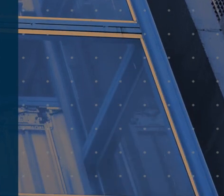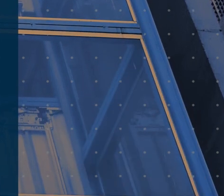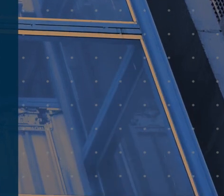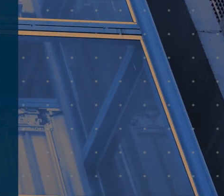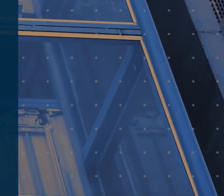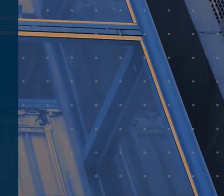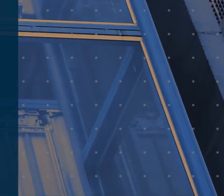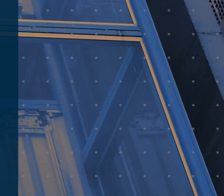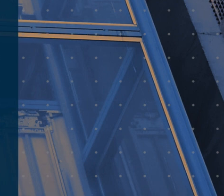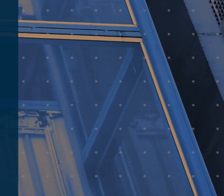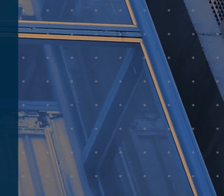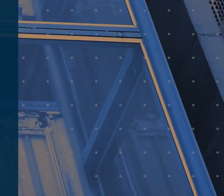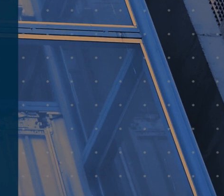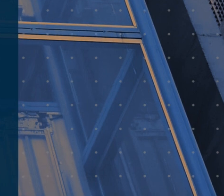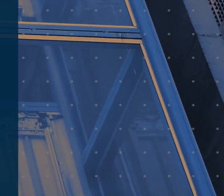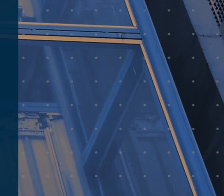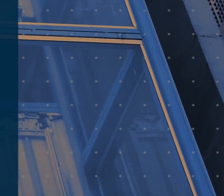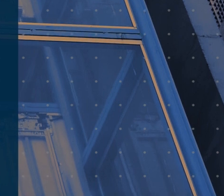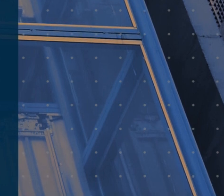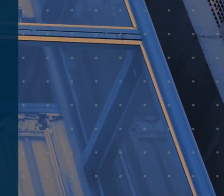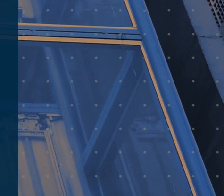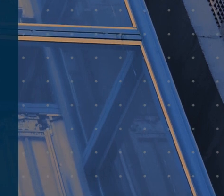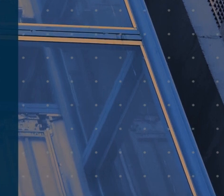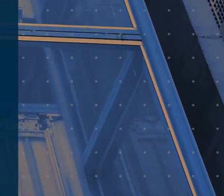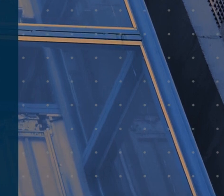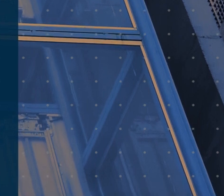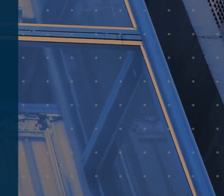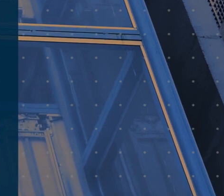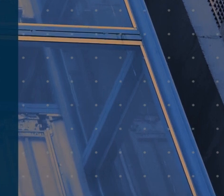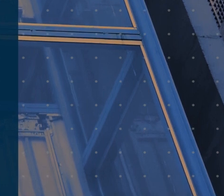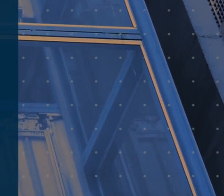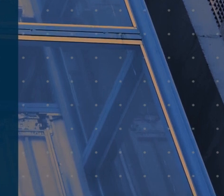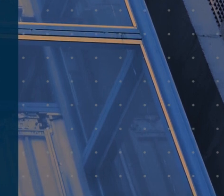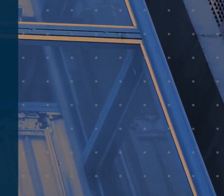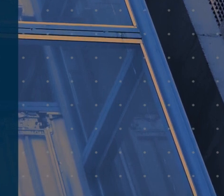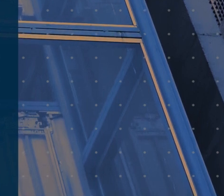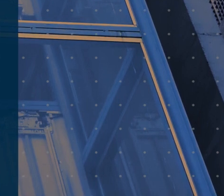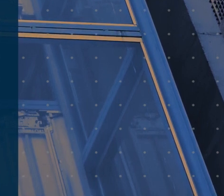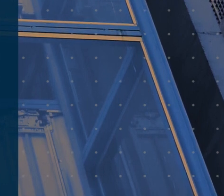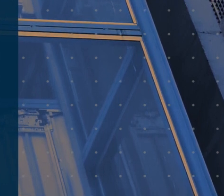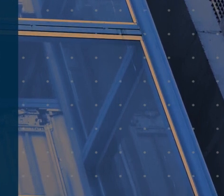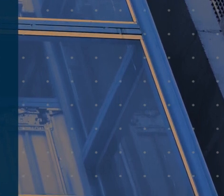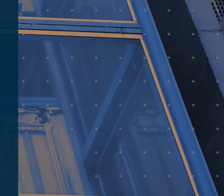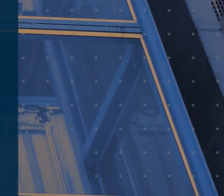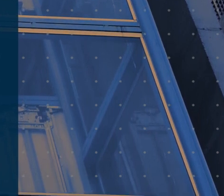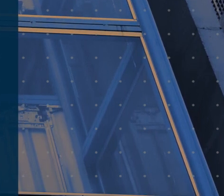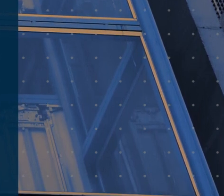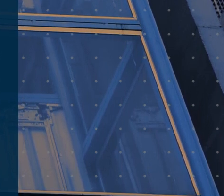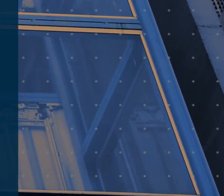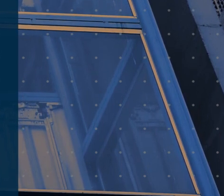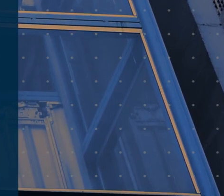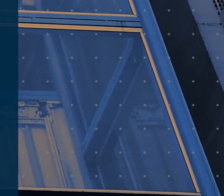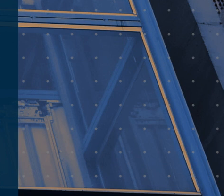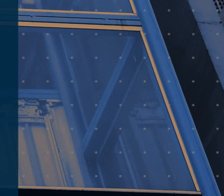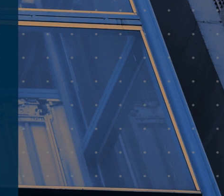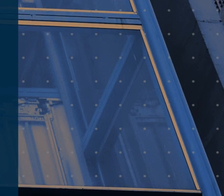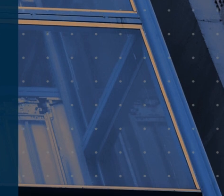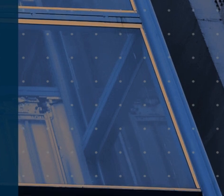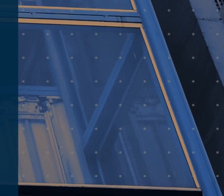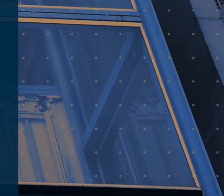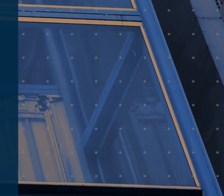açougueiro, agente de organização escolar, ajudante de cozinha, ajudante de eletricista,